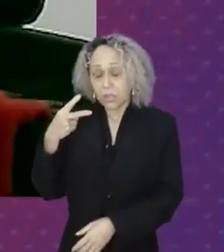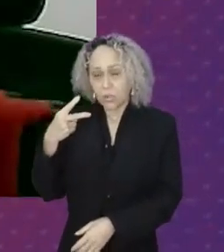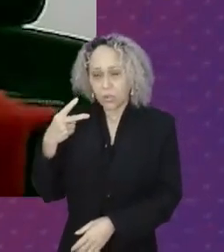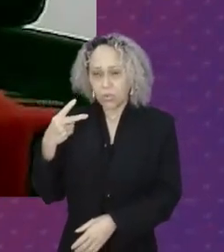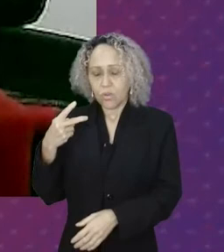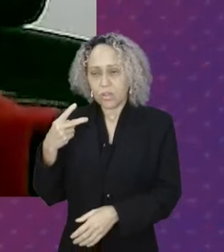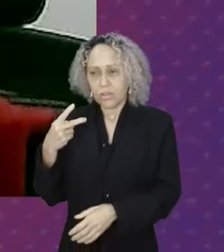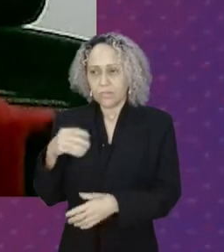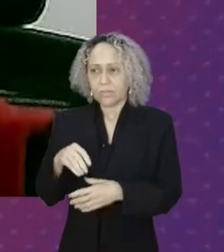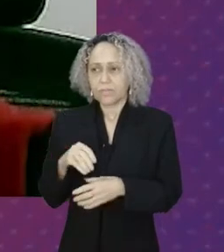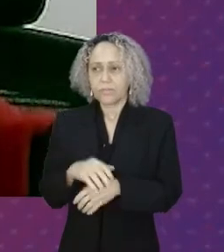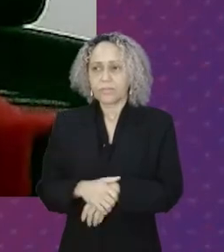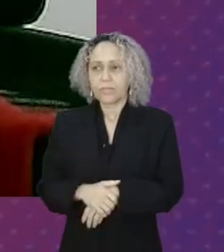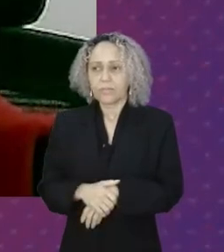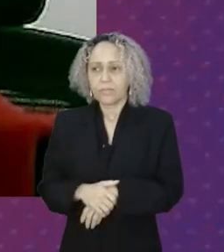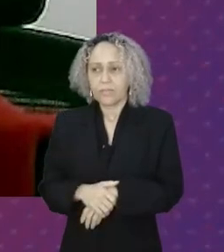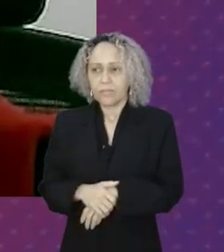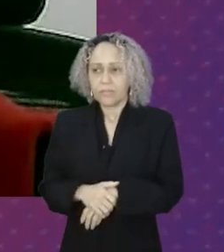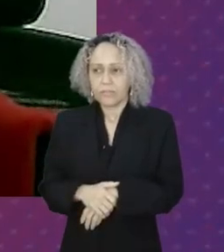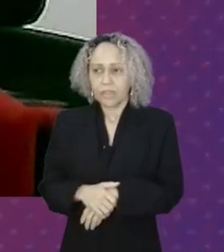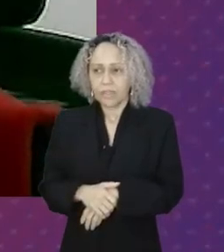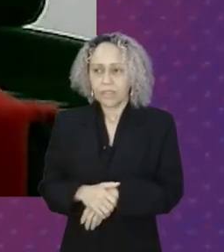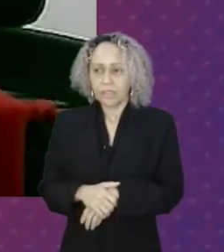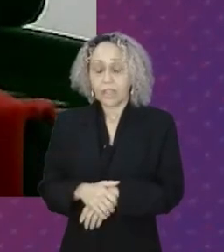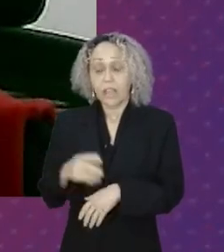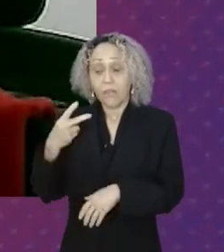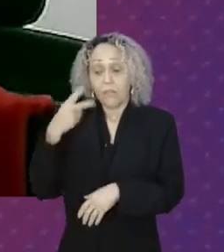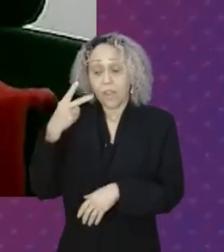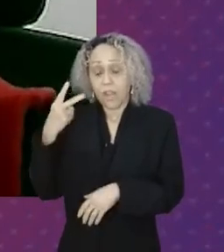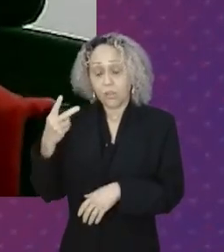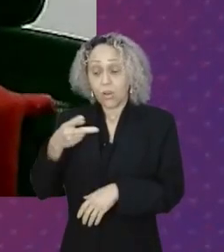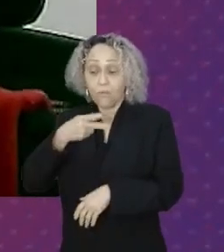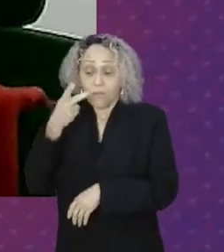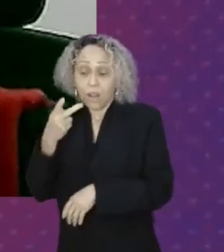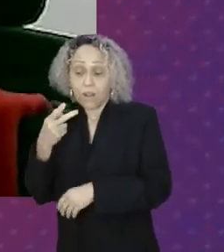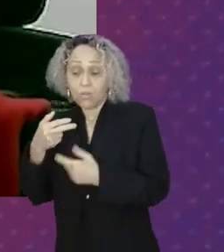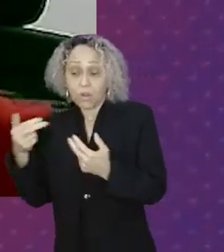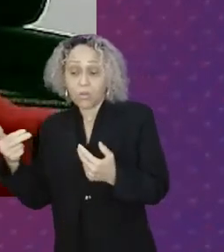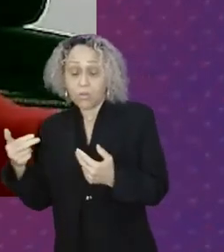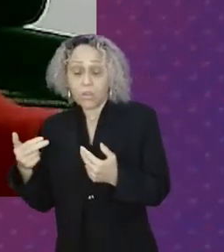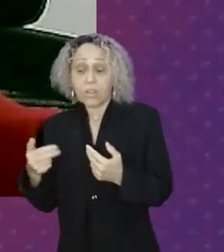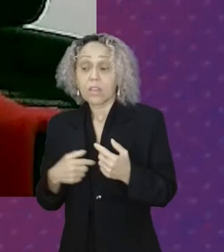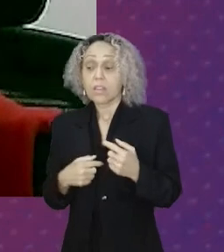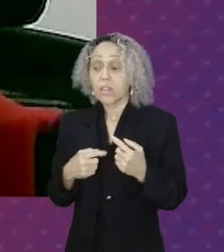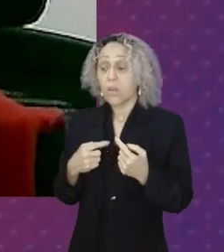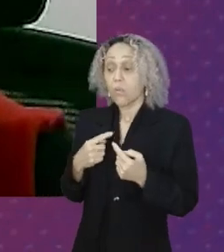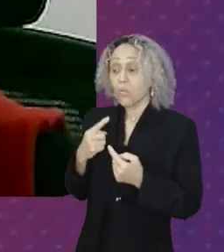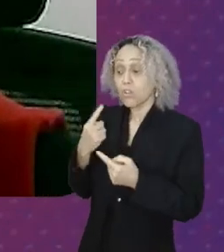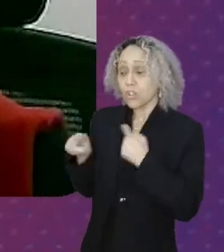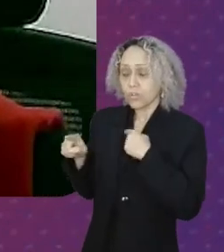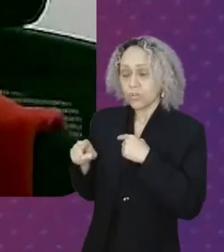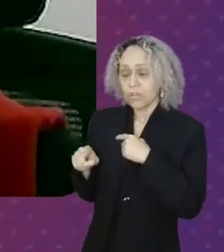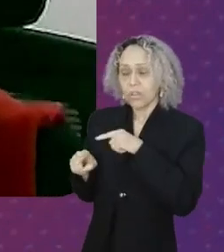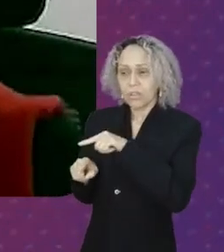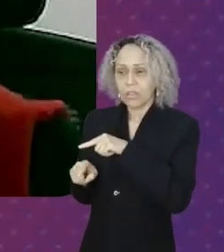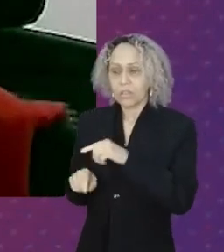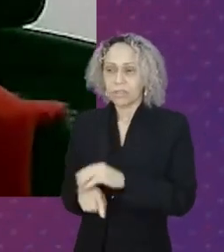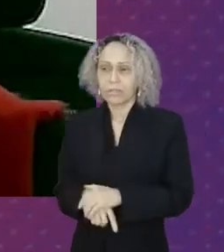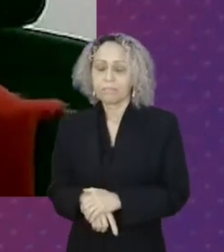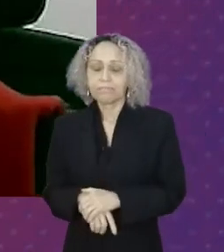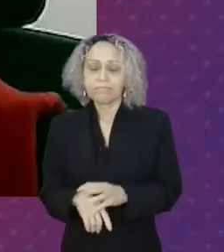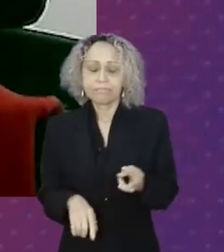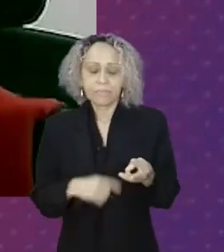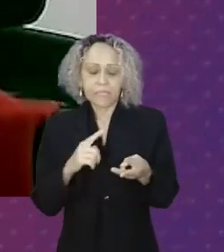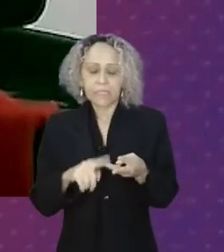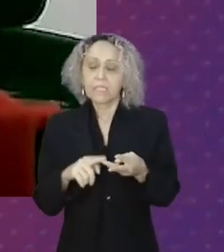minha cidade, da qual eu discordei. E a terceira guerra é a guerra